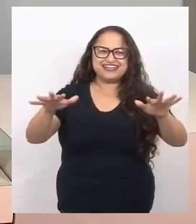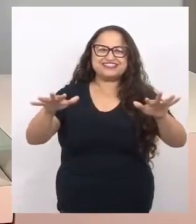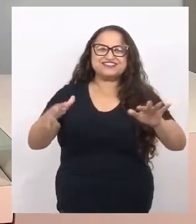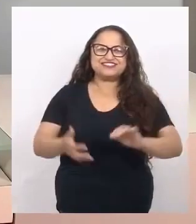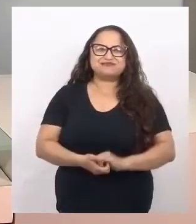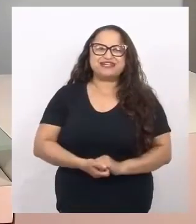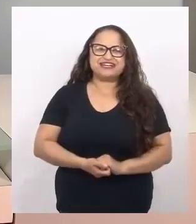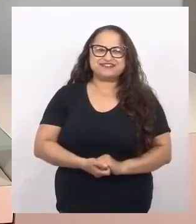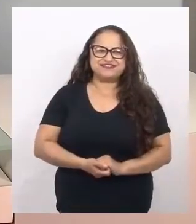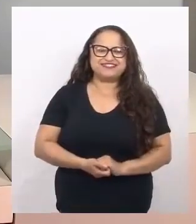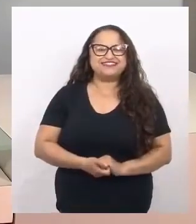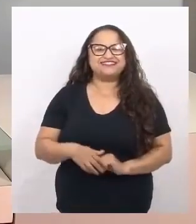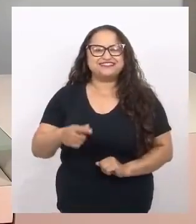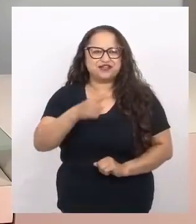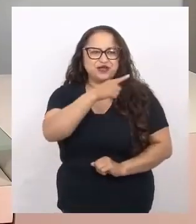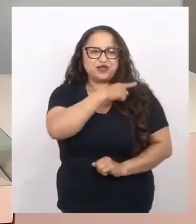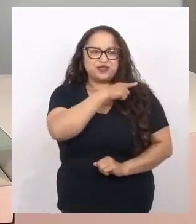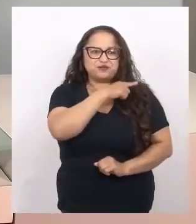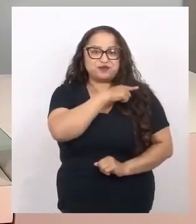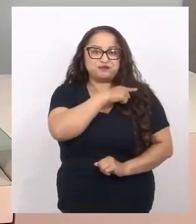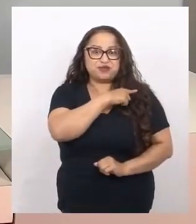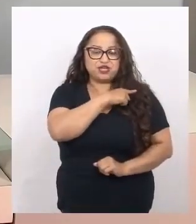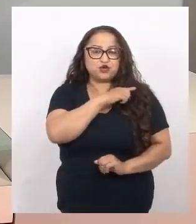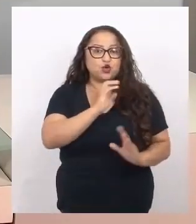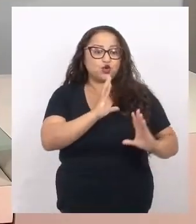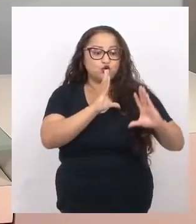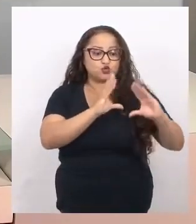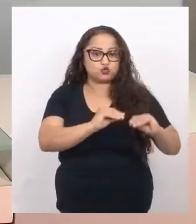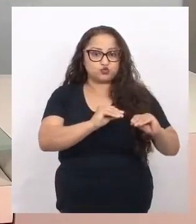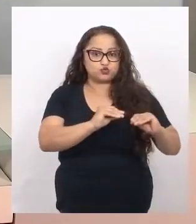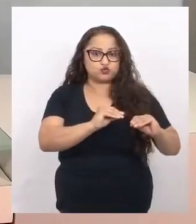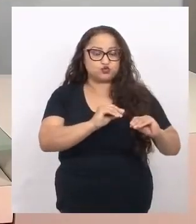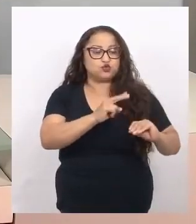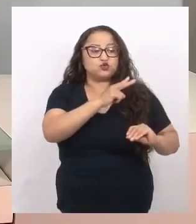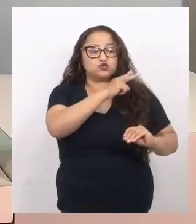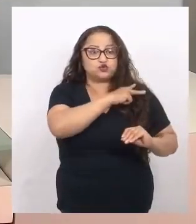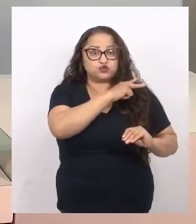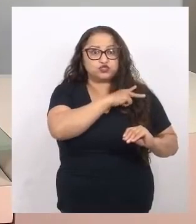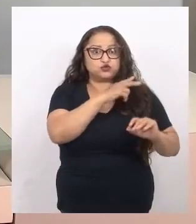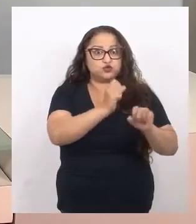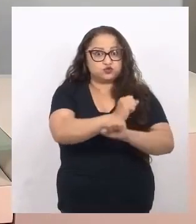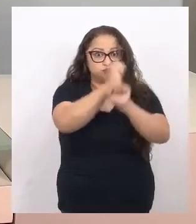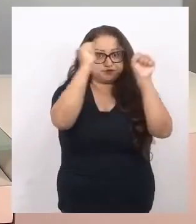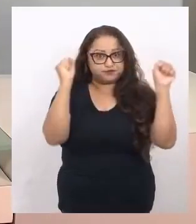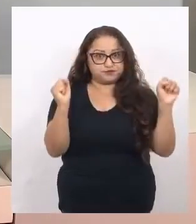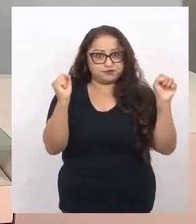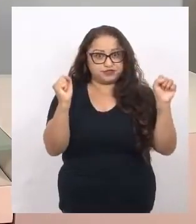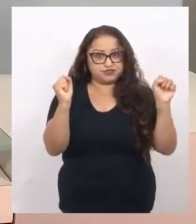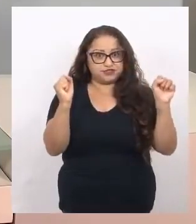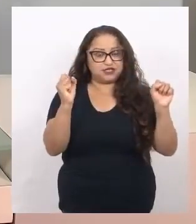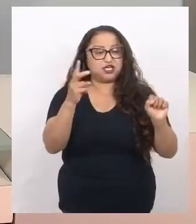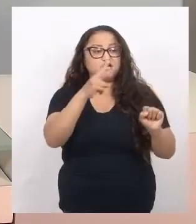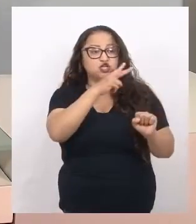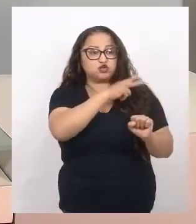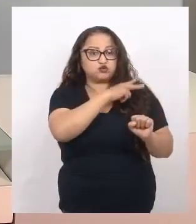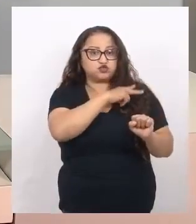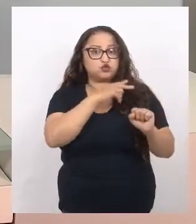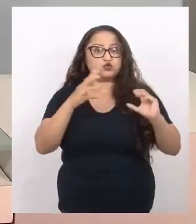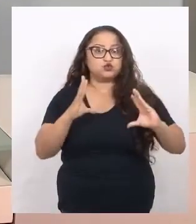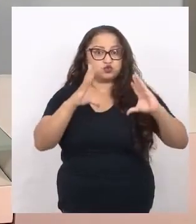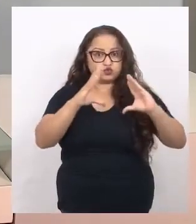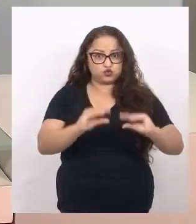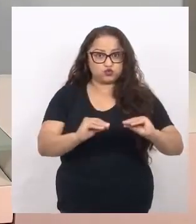na primeira série do noturno, na segunda série do diurno e na segunda série do